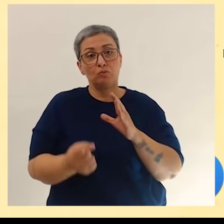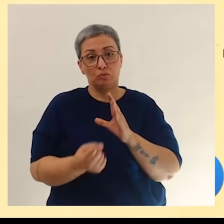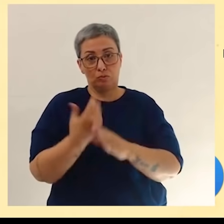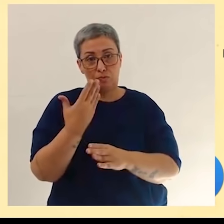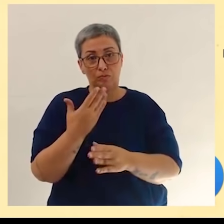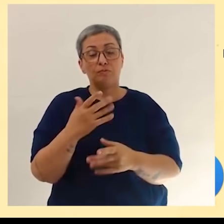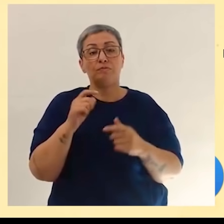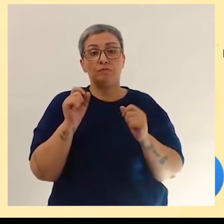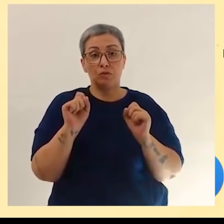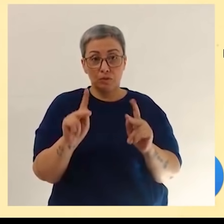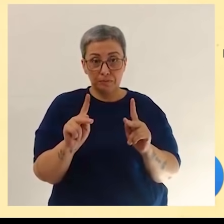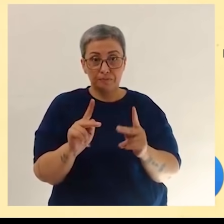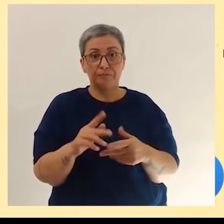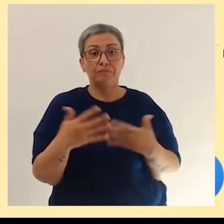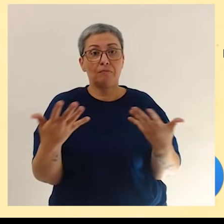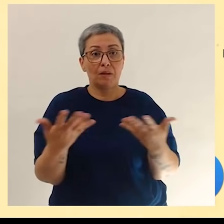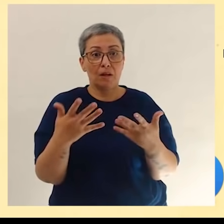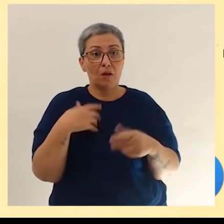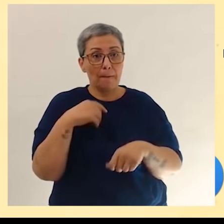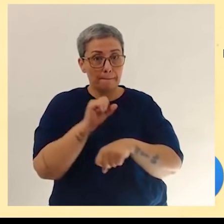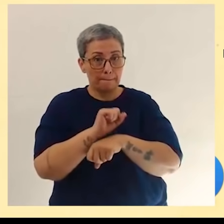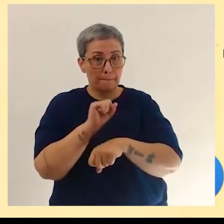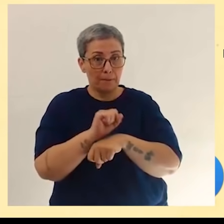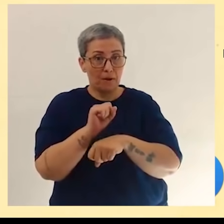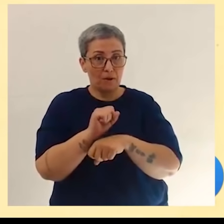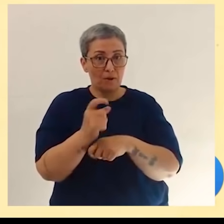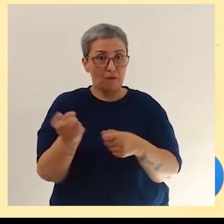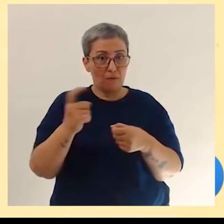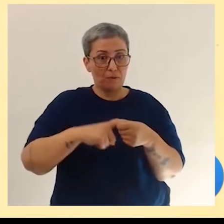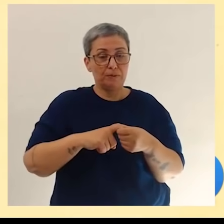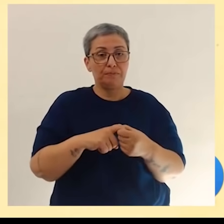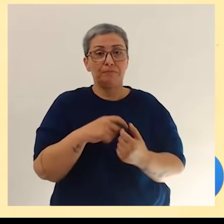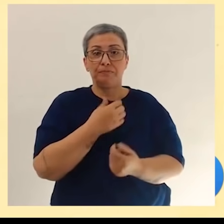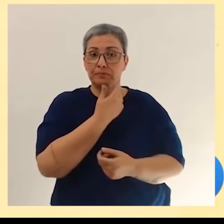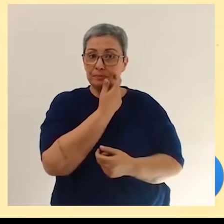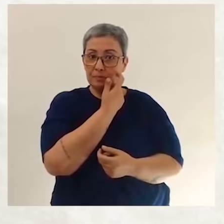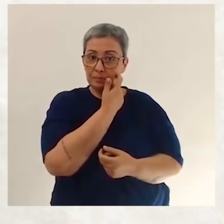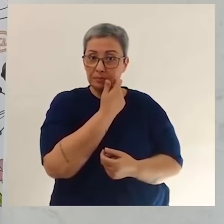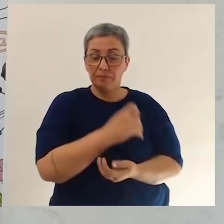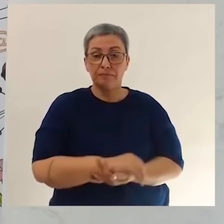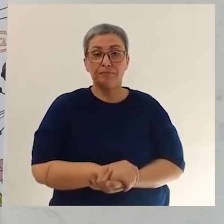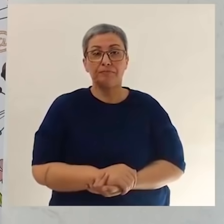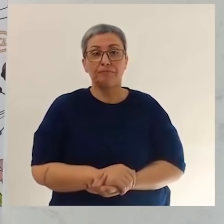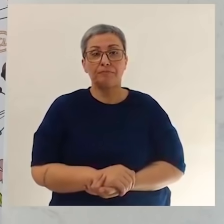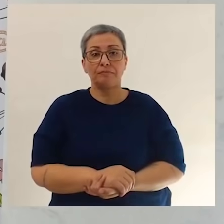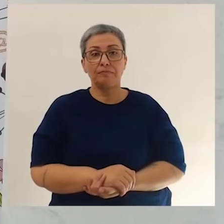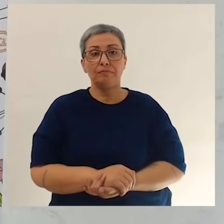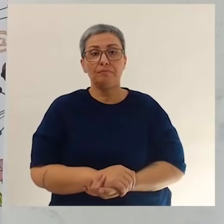de origem. Tá bom? Agora espera um pouquinho que a Pro já volta.